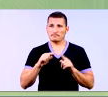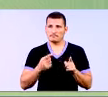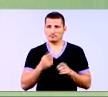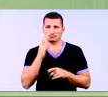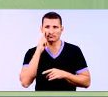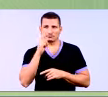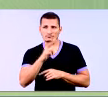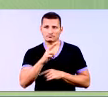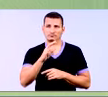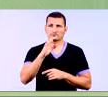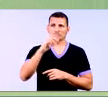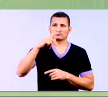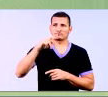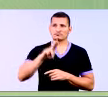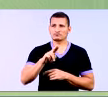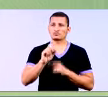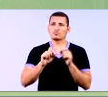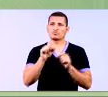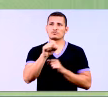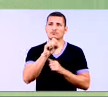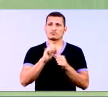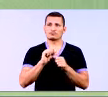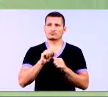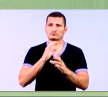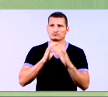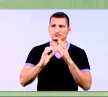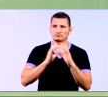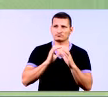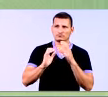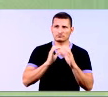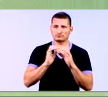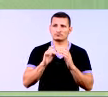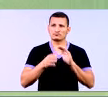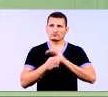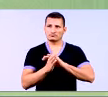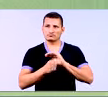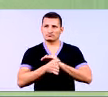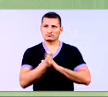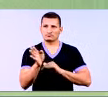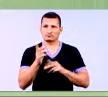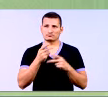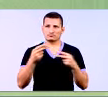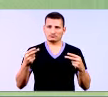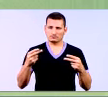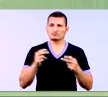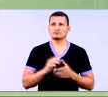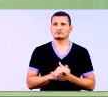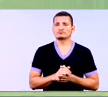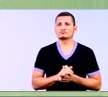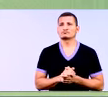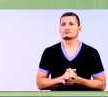que o processador, o que ele faz? Ele se comunica com os dispositivos de entrada e saída aqui, não é?